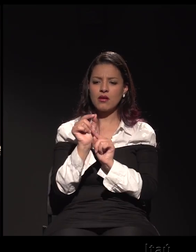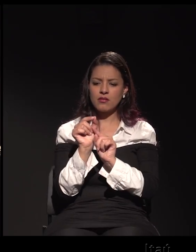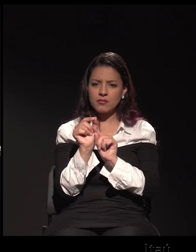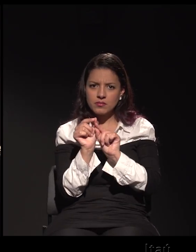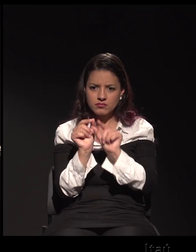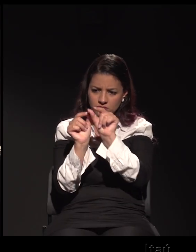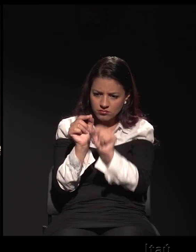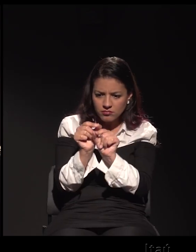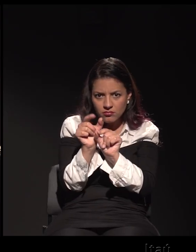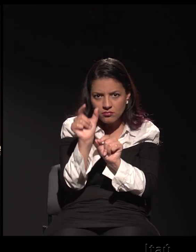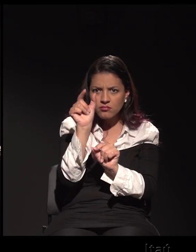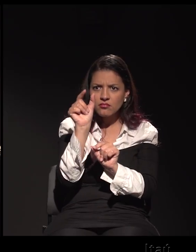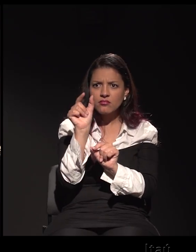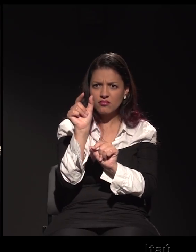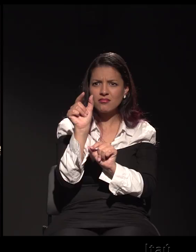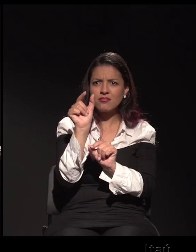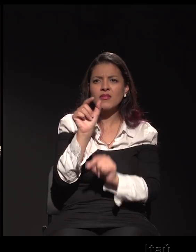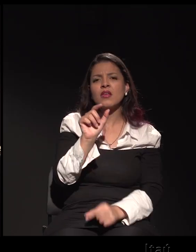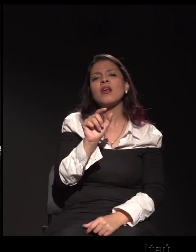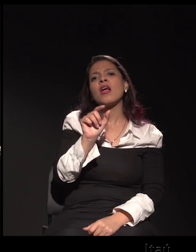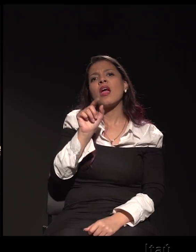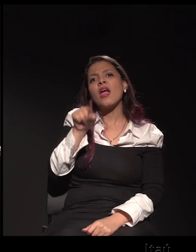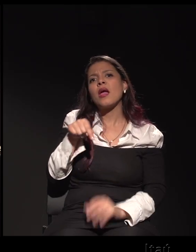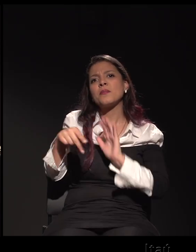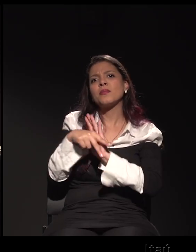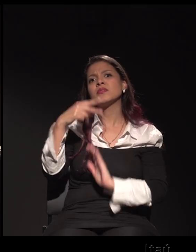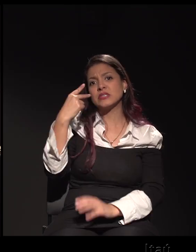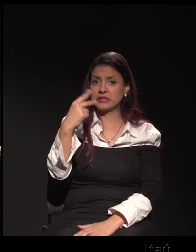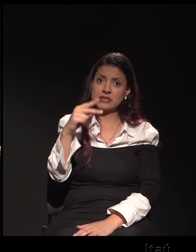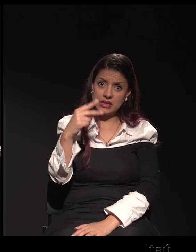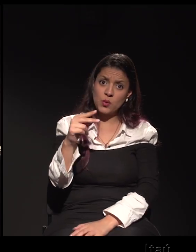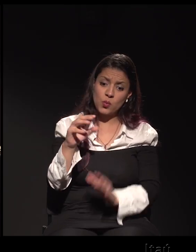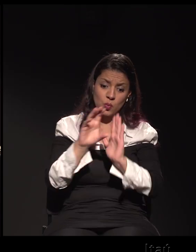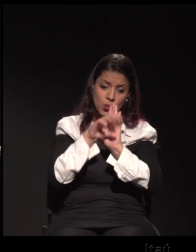Que é um segundo conceito que a gente queria muito trazer seu. Uhum. E